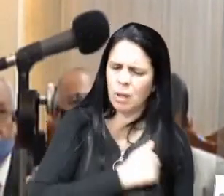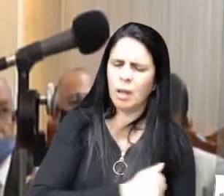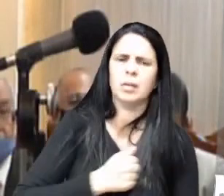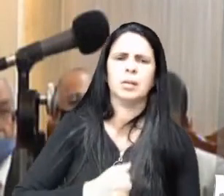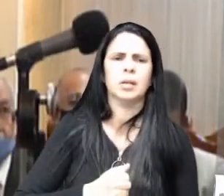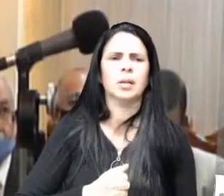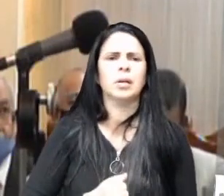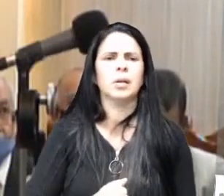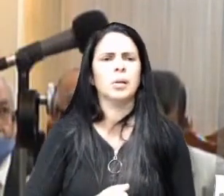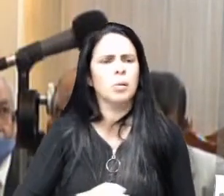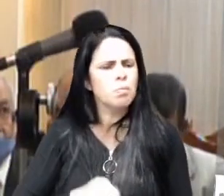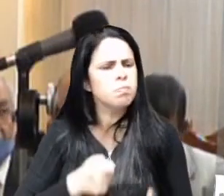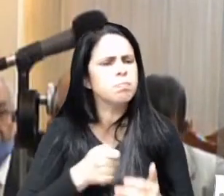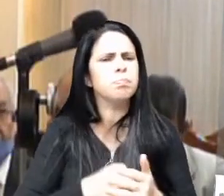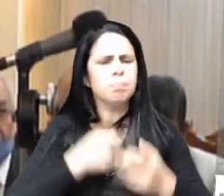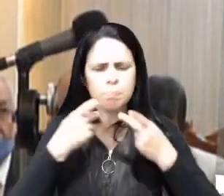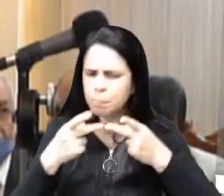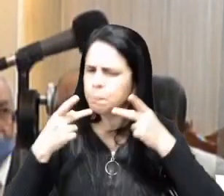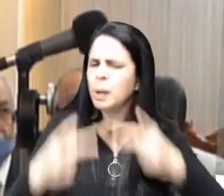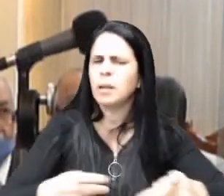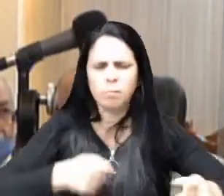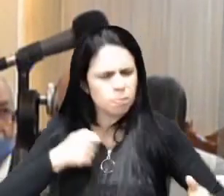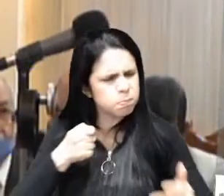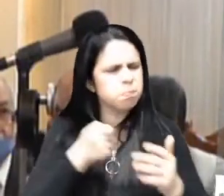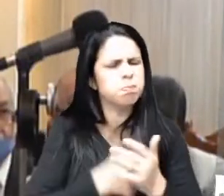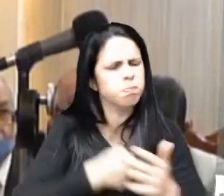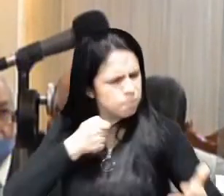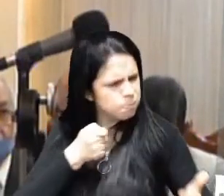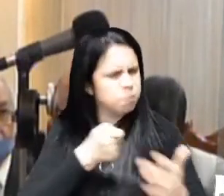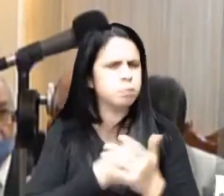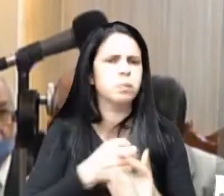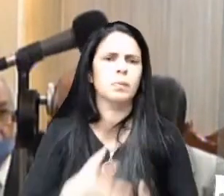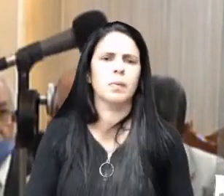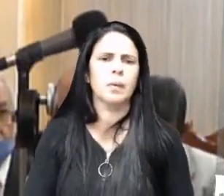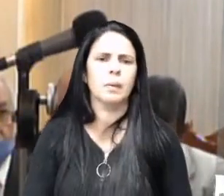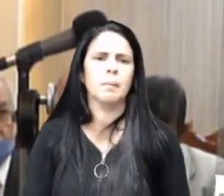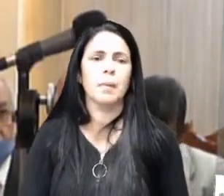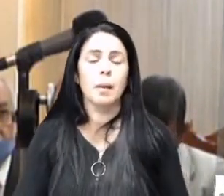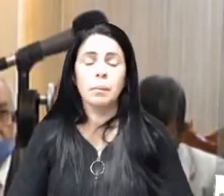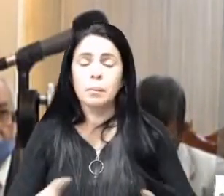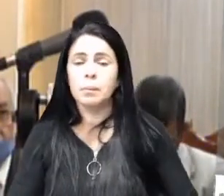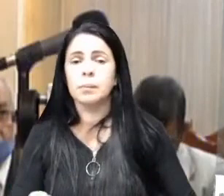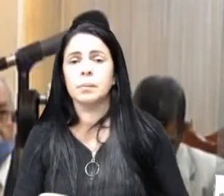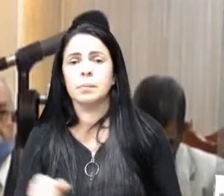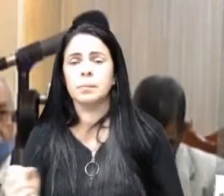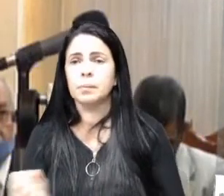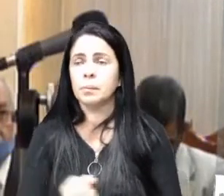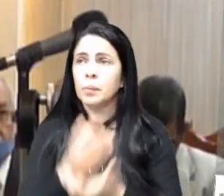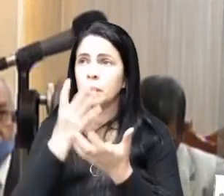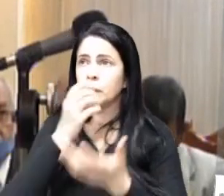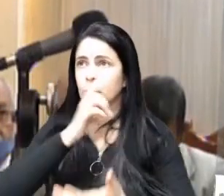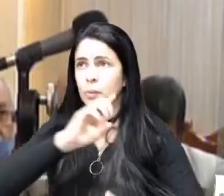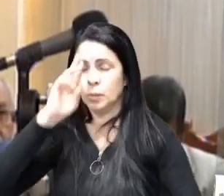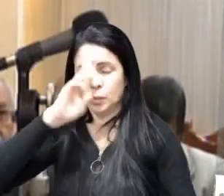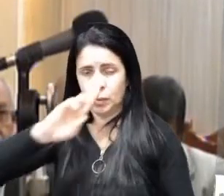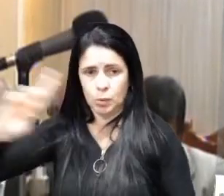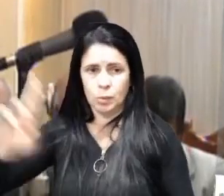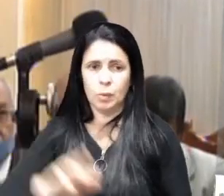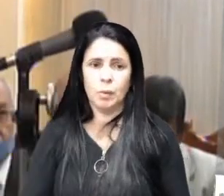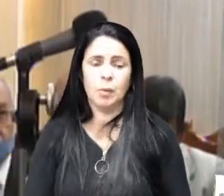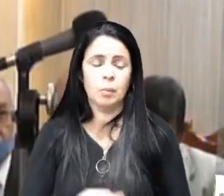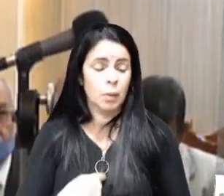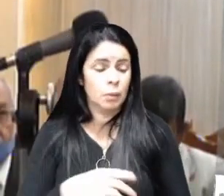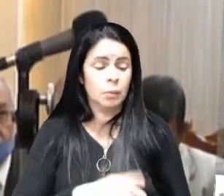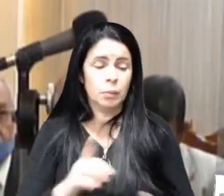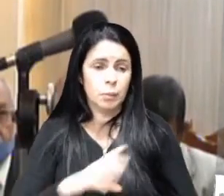Glória a Deus. Bendito seja o nome do Senhor. Mas, meus amados irmãos, aquele servo que disse, olha, o